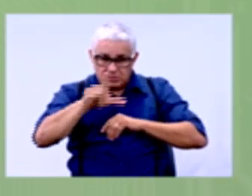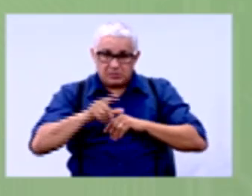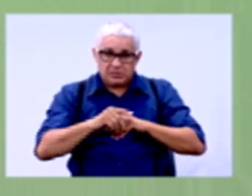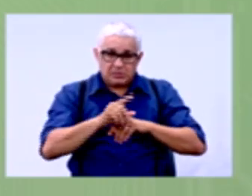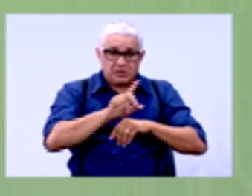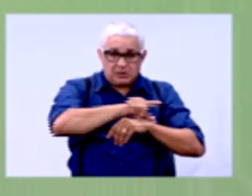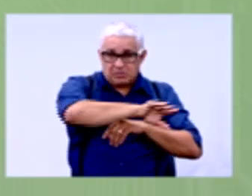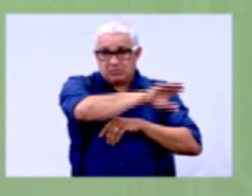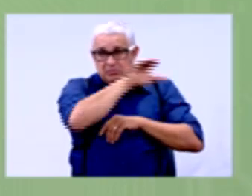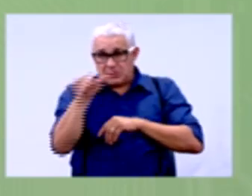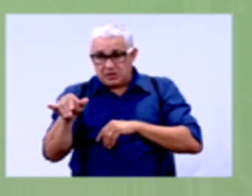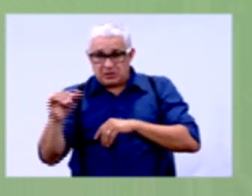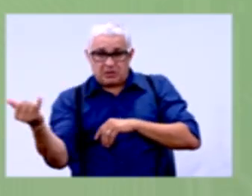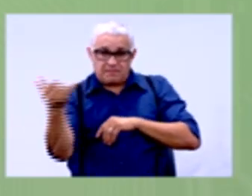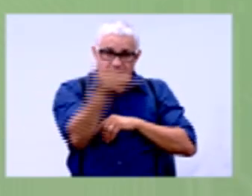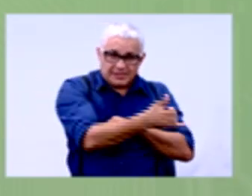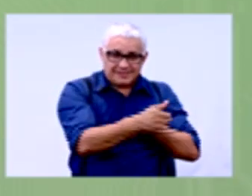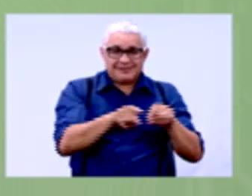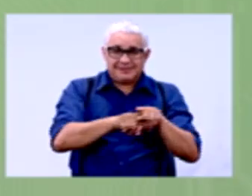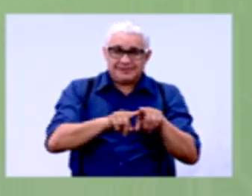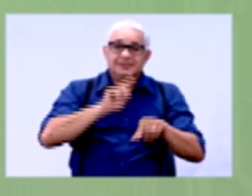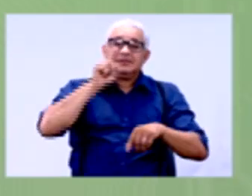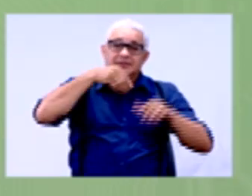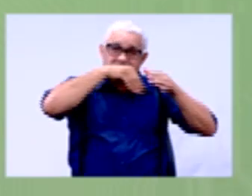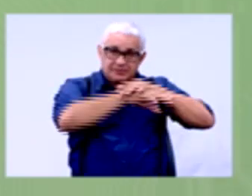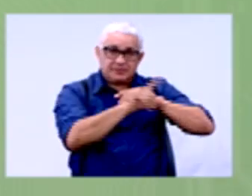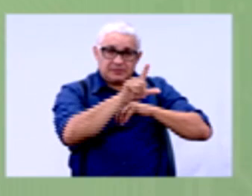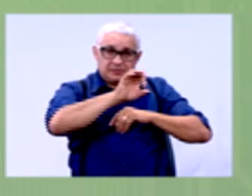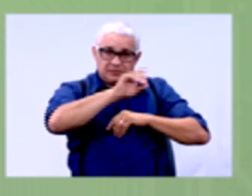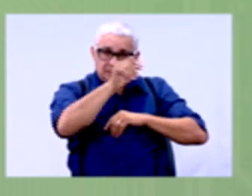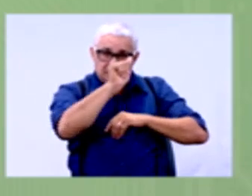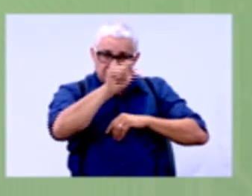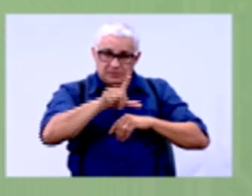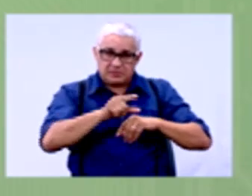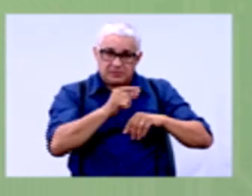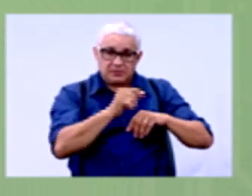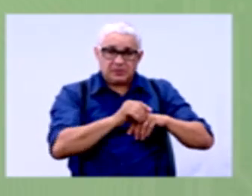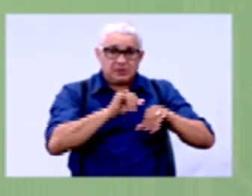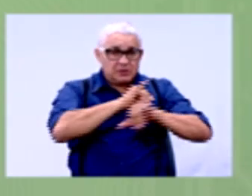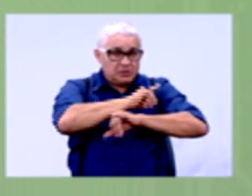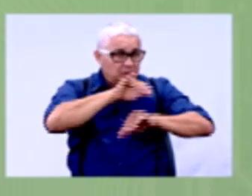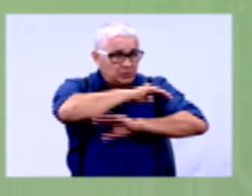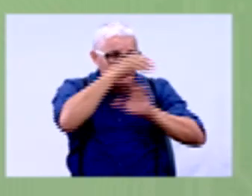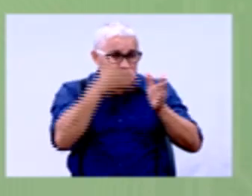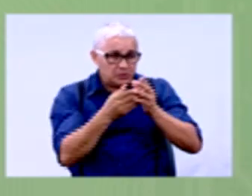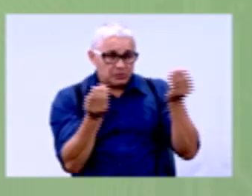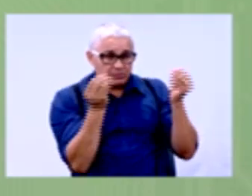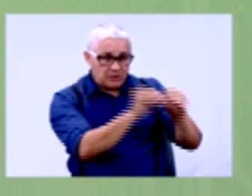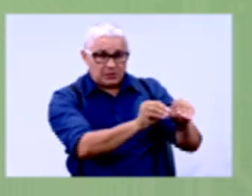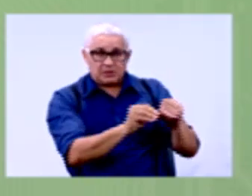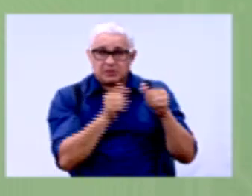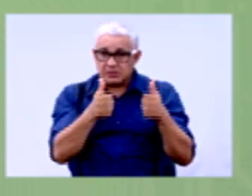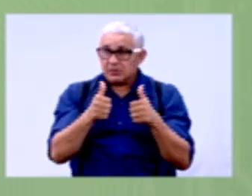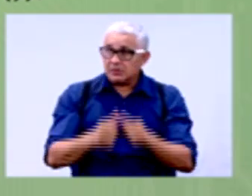devolve as informações e a gente faz o armazenamento local dessas informações, certo?